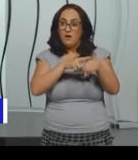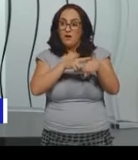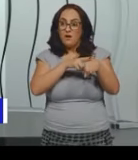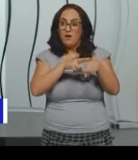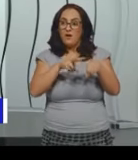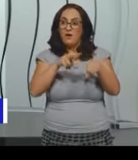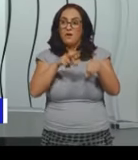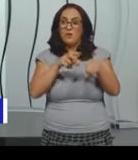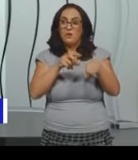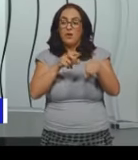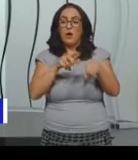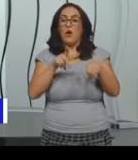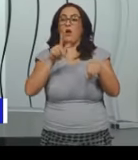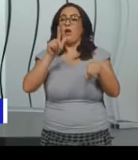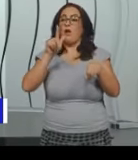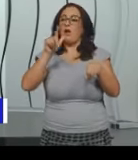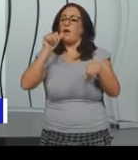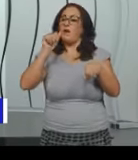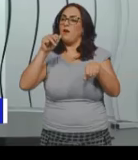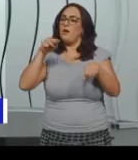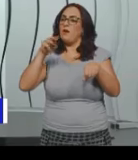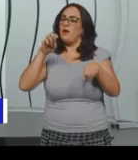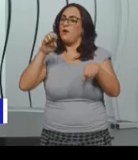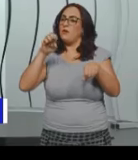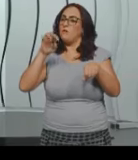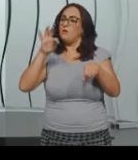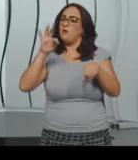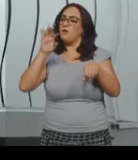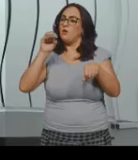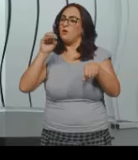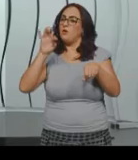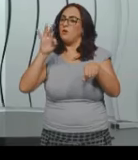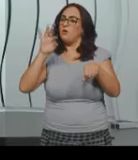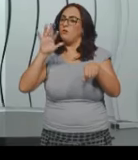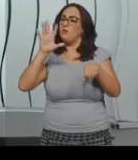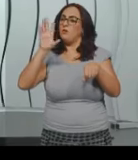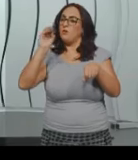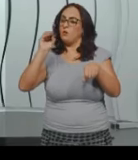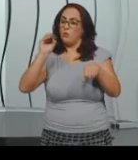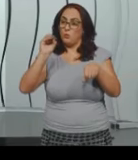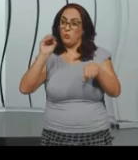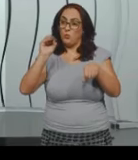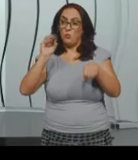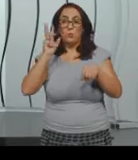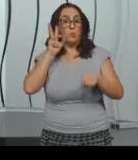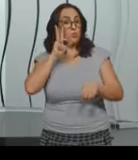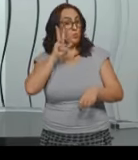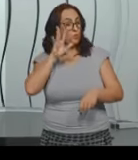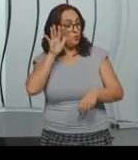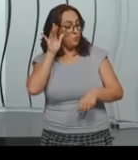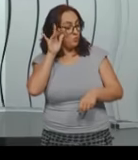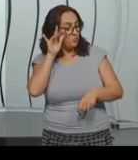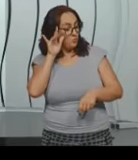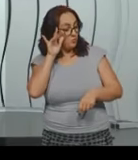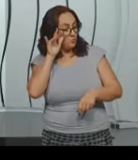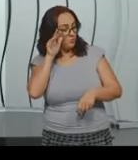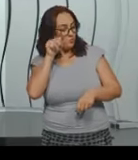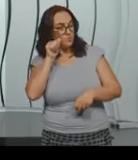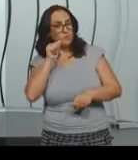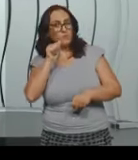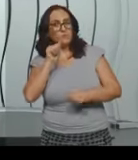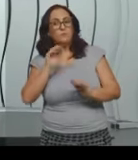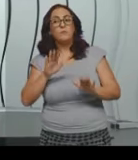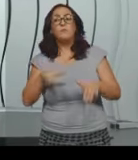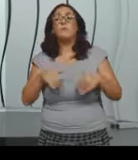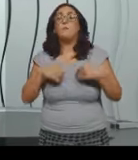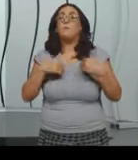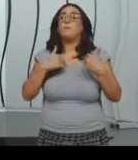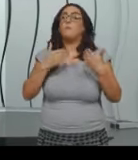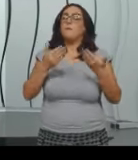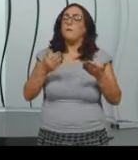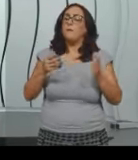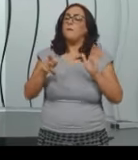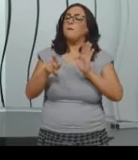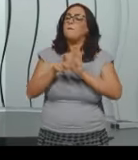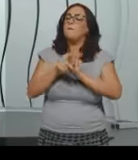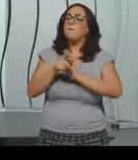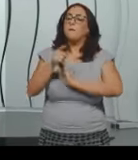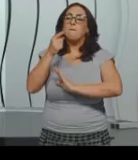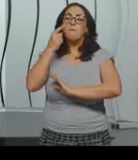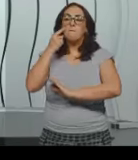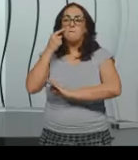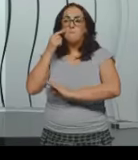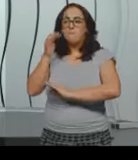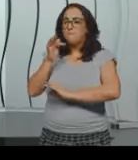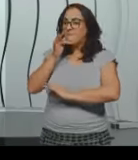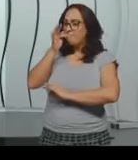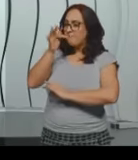maior parte da vida da briófita vai ser gametófito que nós estamos observando. Quando eu vou observar uma pteridófita,